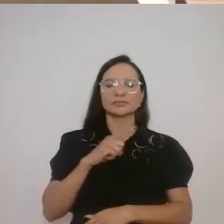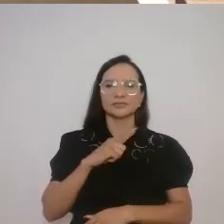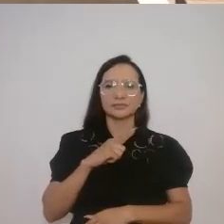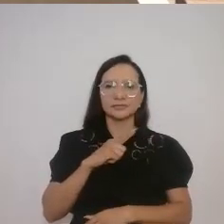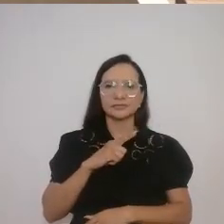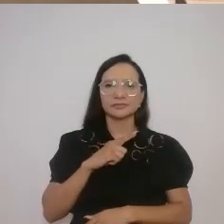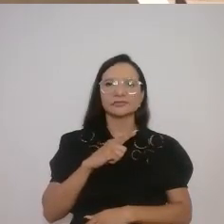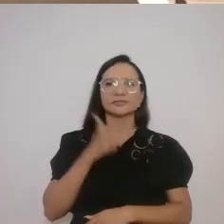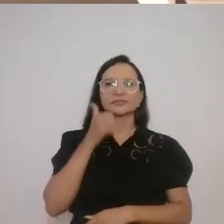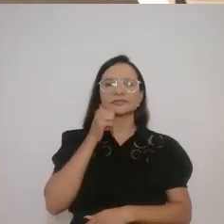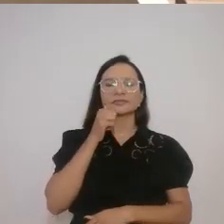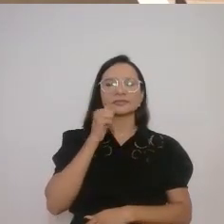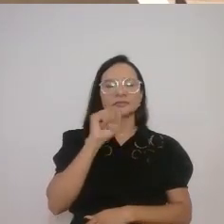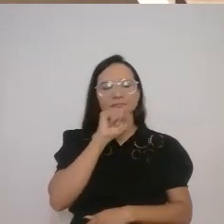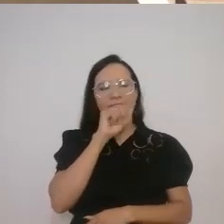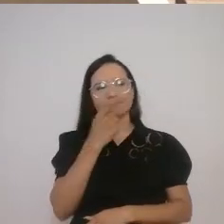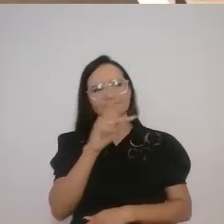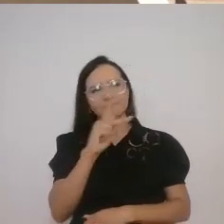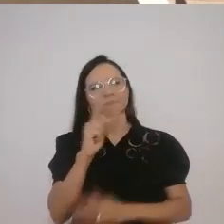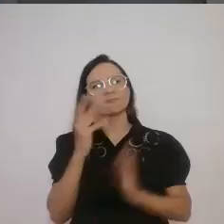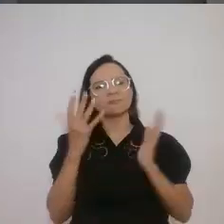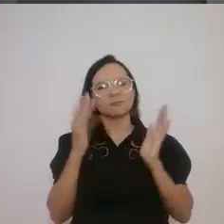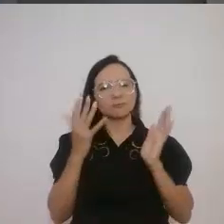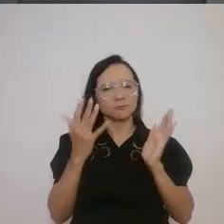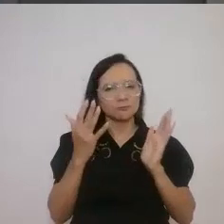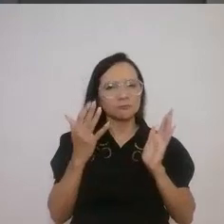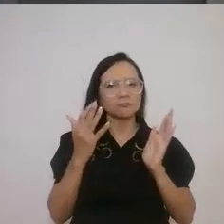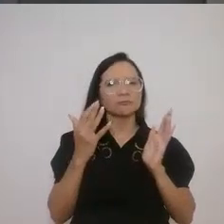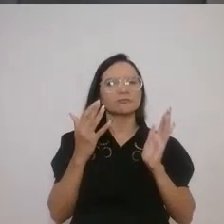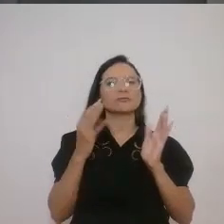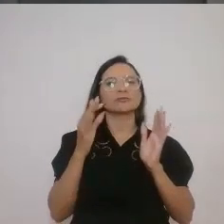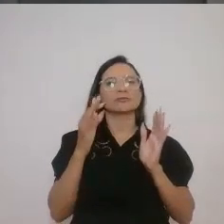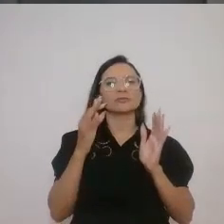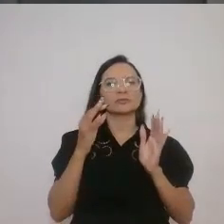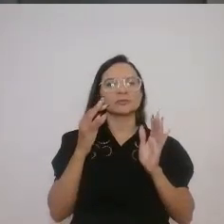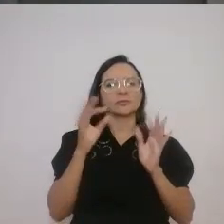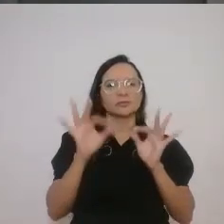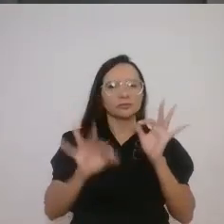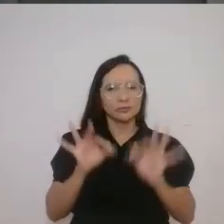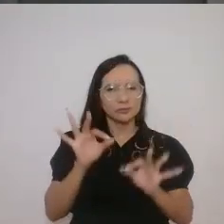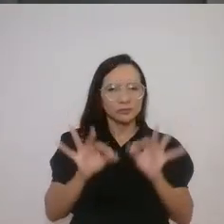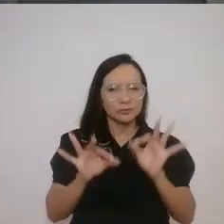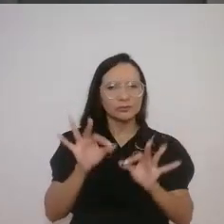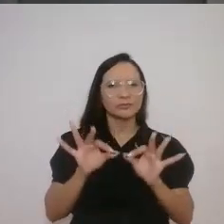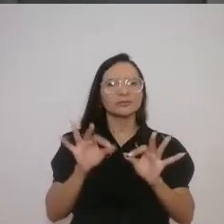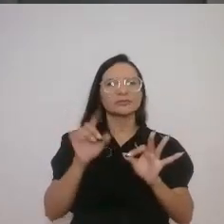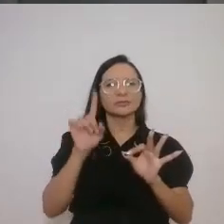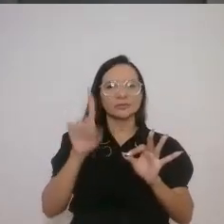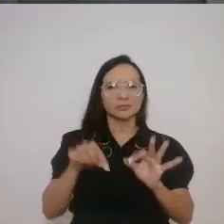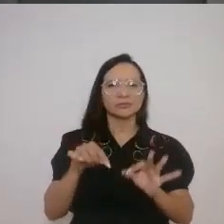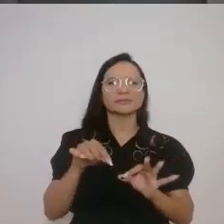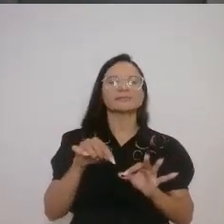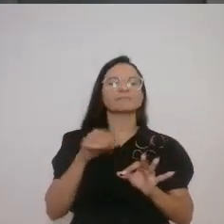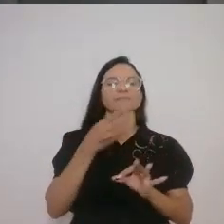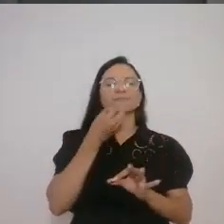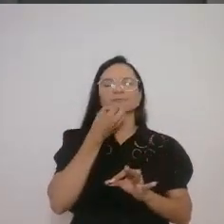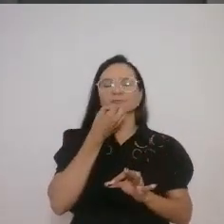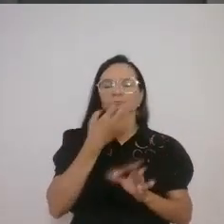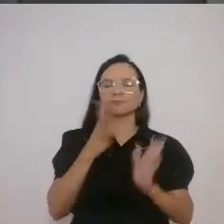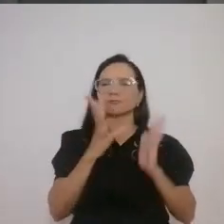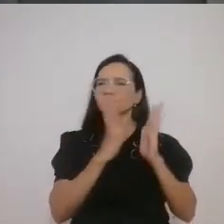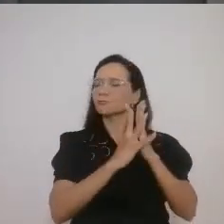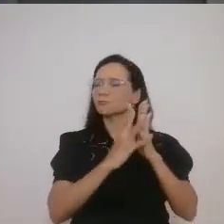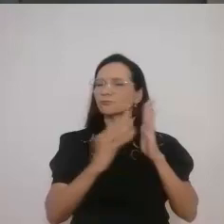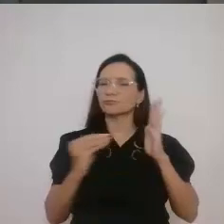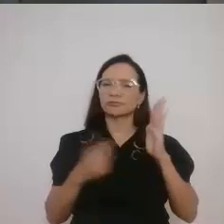Vossa Excelência, um juiz, um desembargador que realmente foi um exemplo e é para todos nós aqui